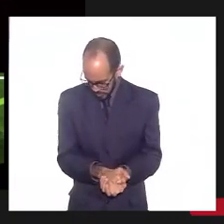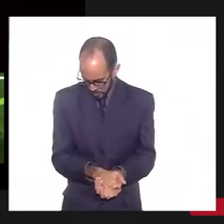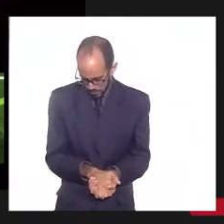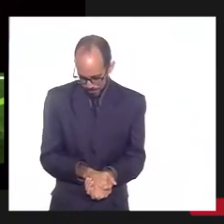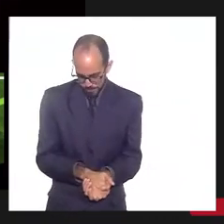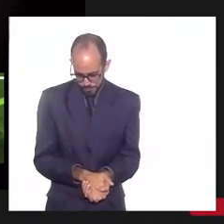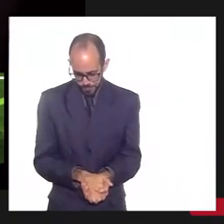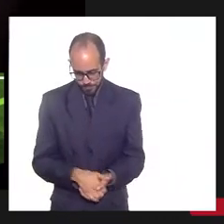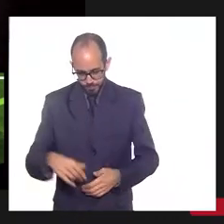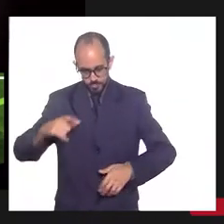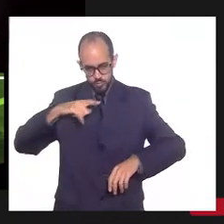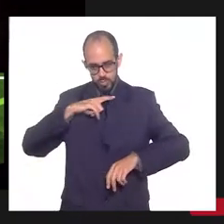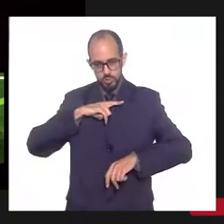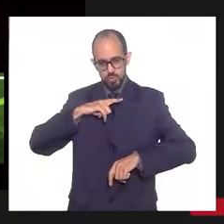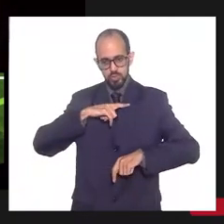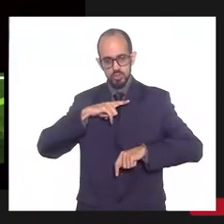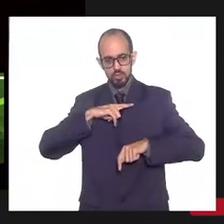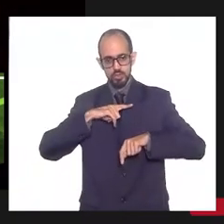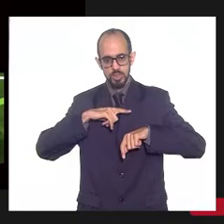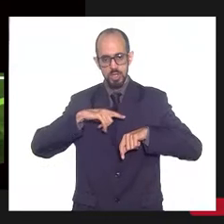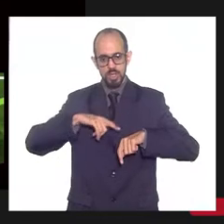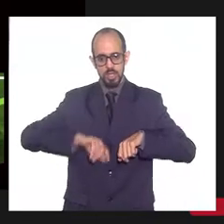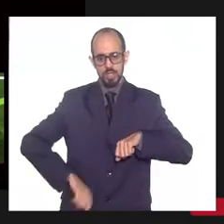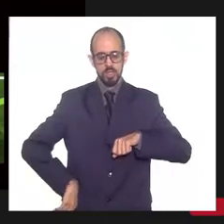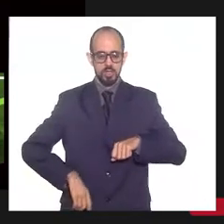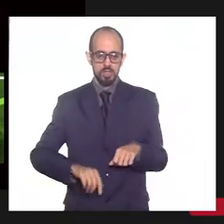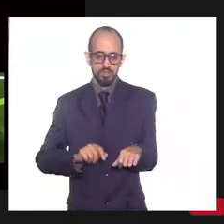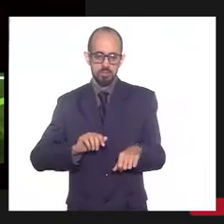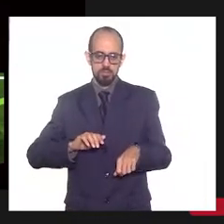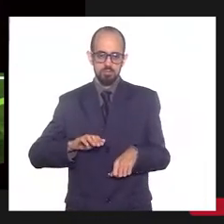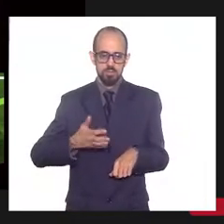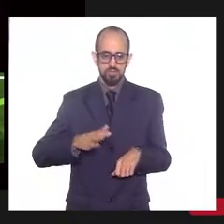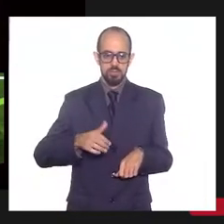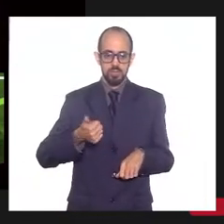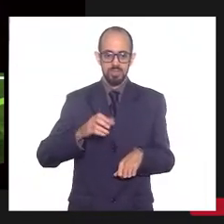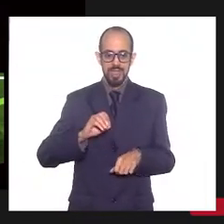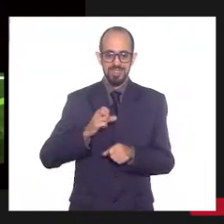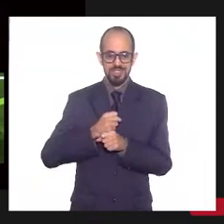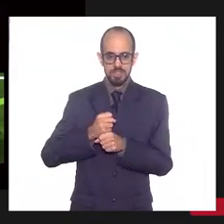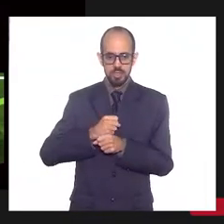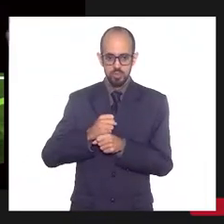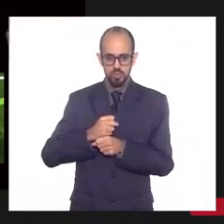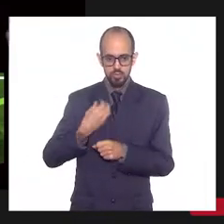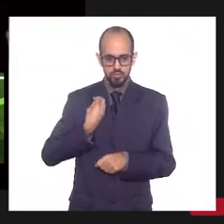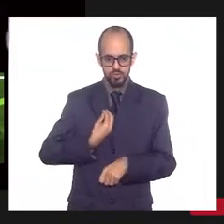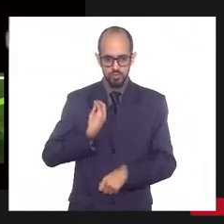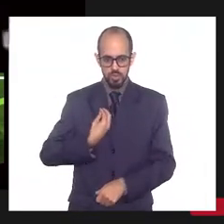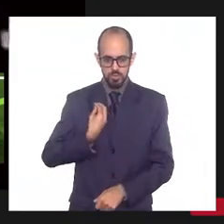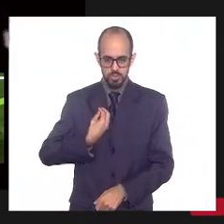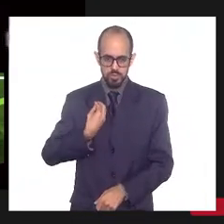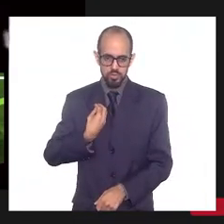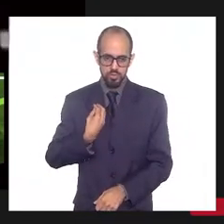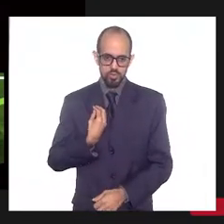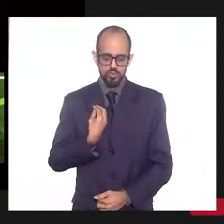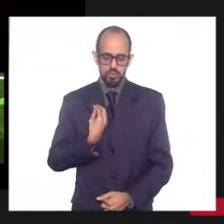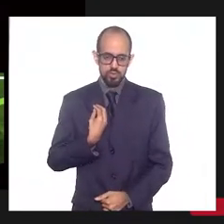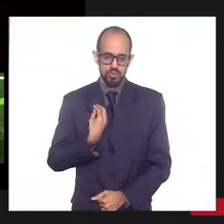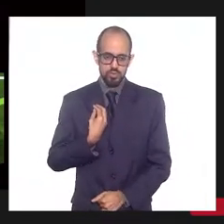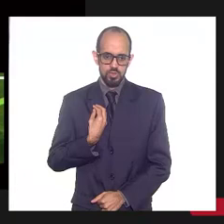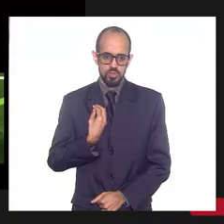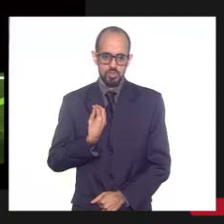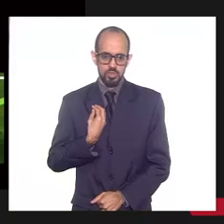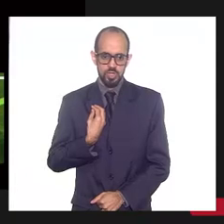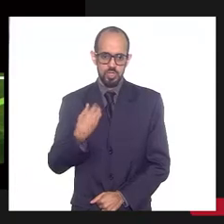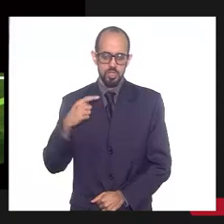é bem durante 10 o grupo de todos fez agora 10 anos de funcionamento Oi e a gente